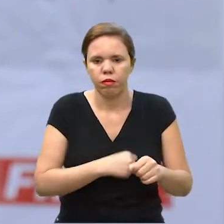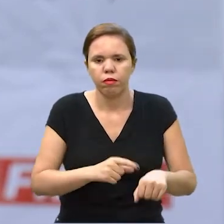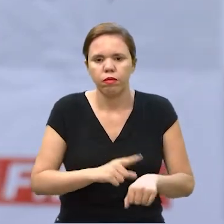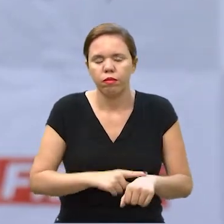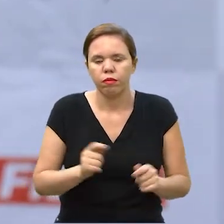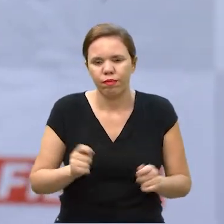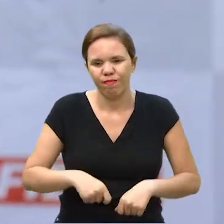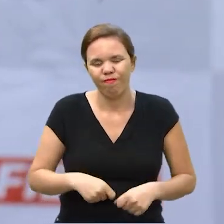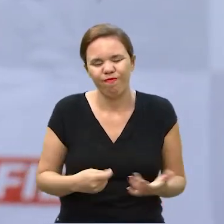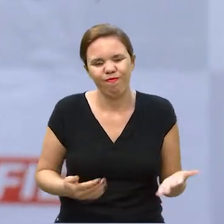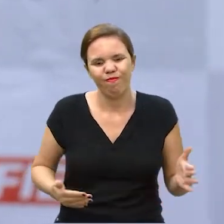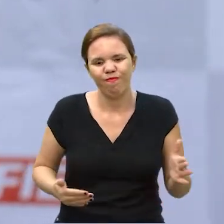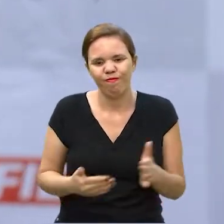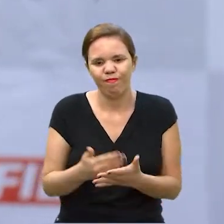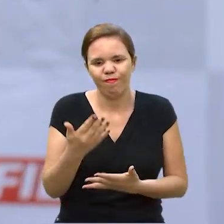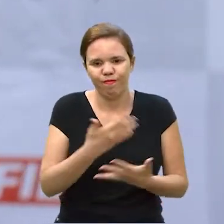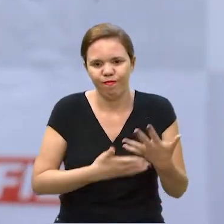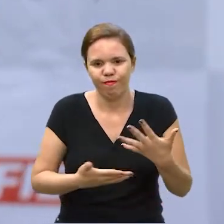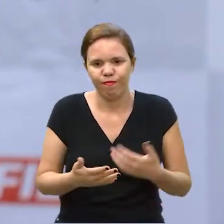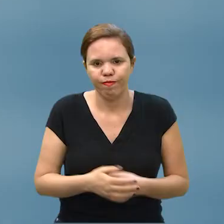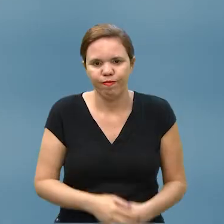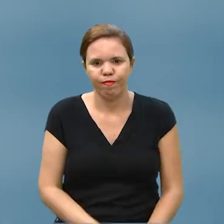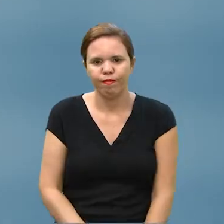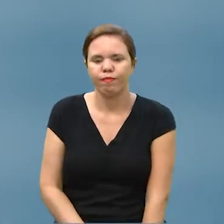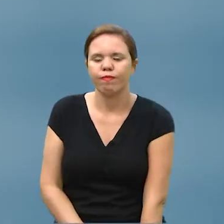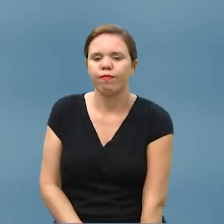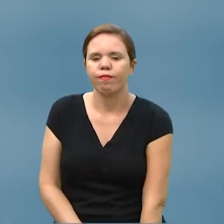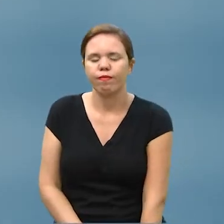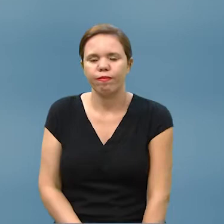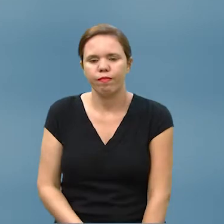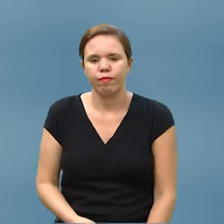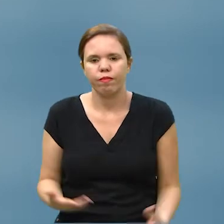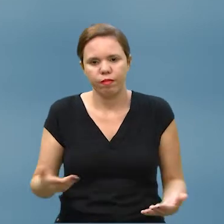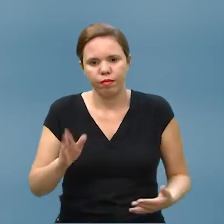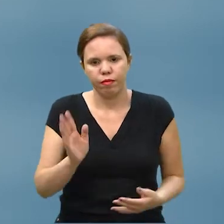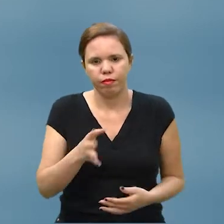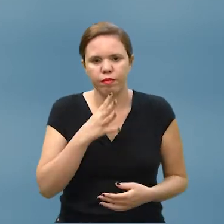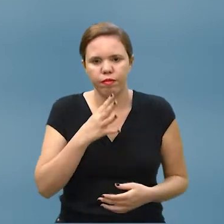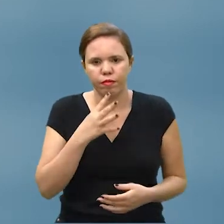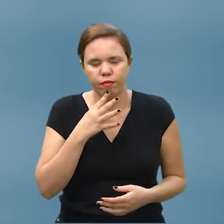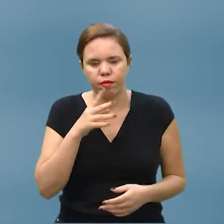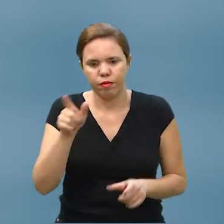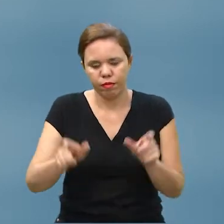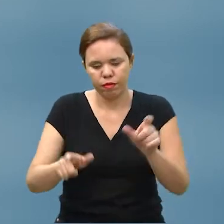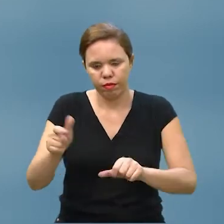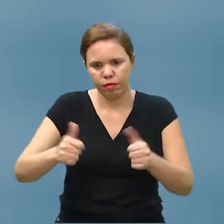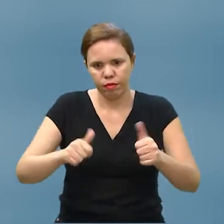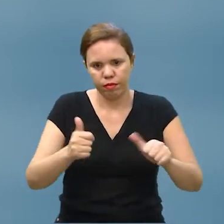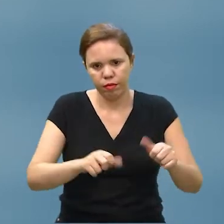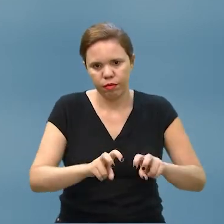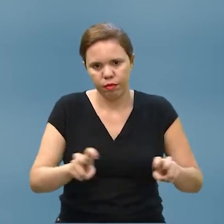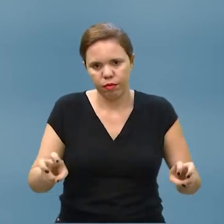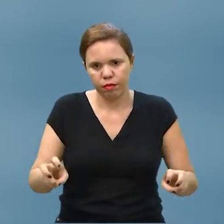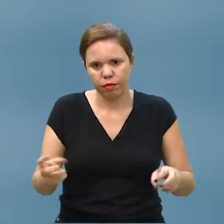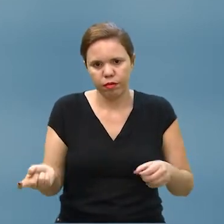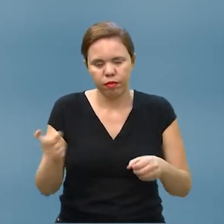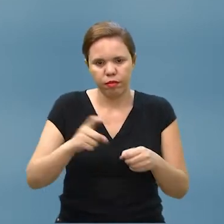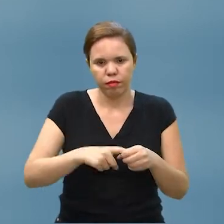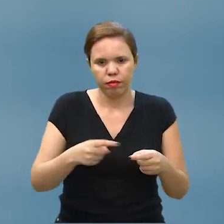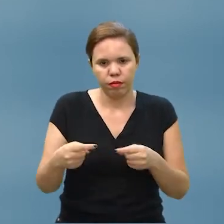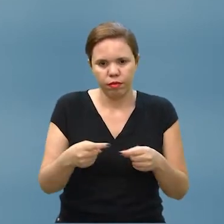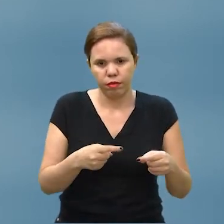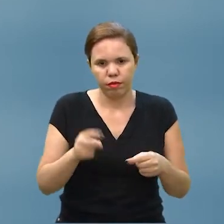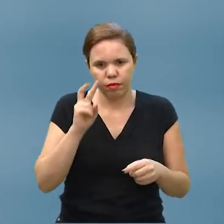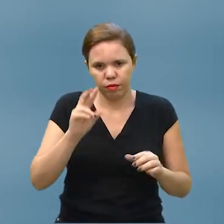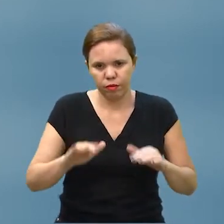pode ser um inimigo feroz. Agora que você já conhece os jurados, podemos voltar à competição e ver